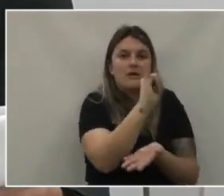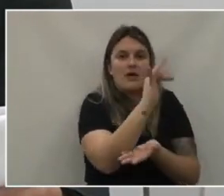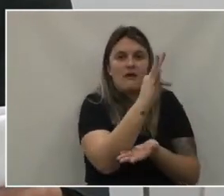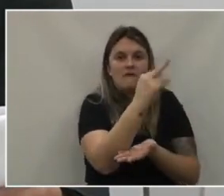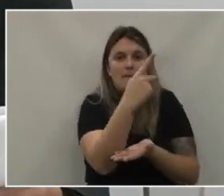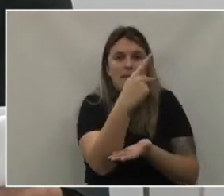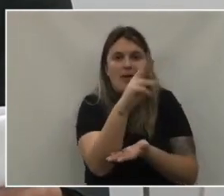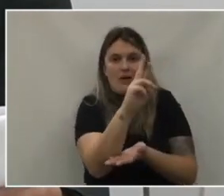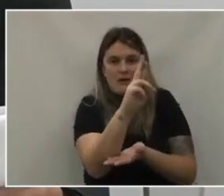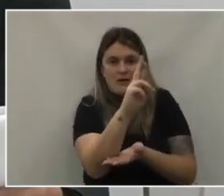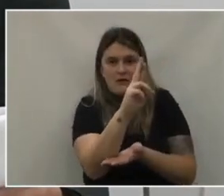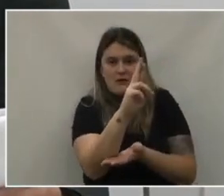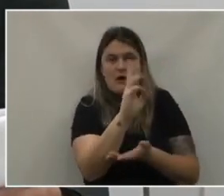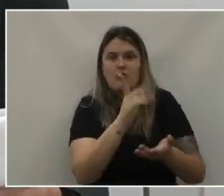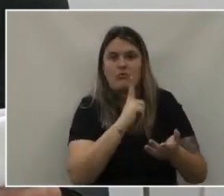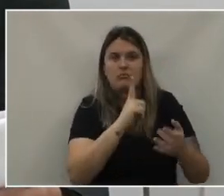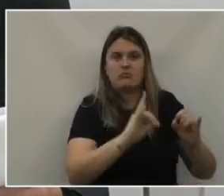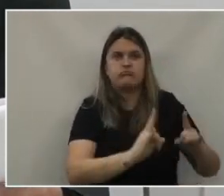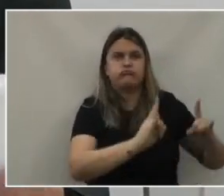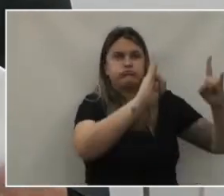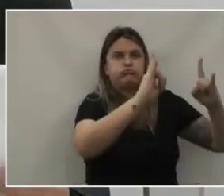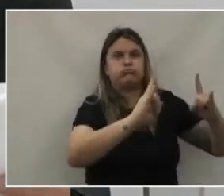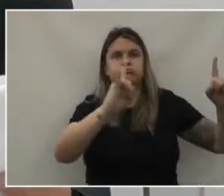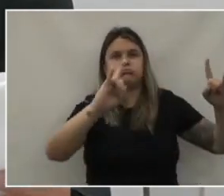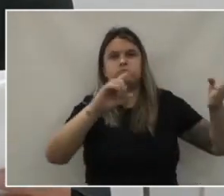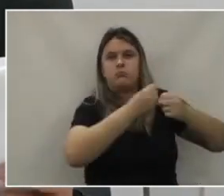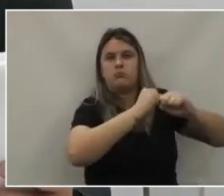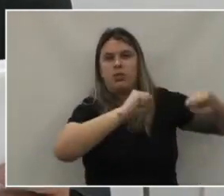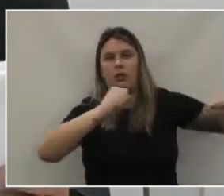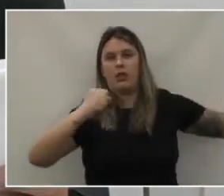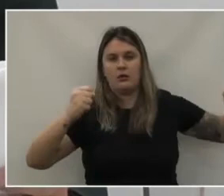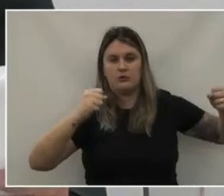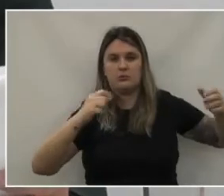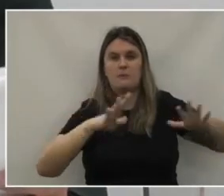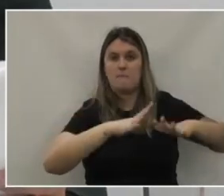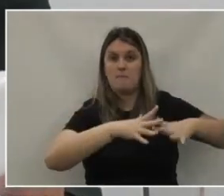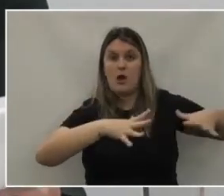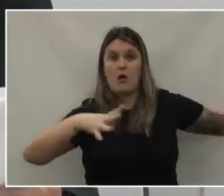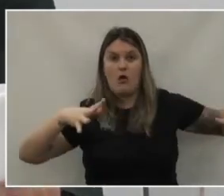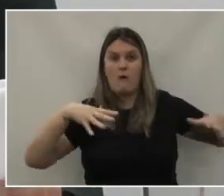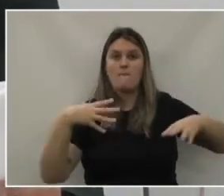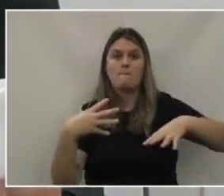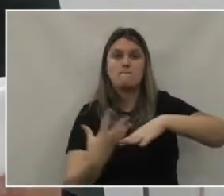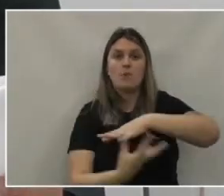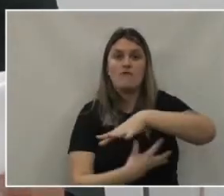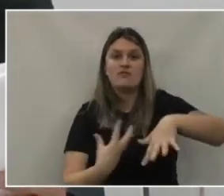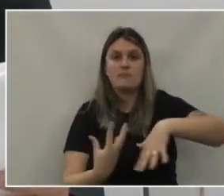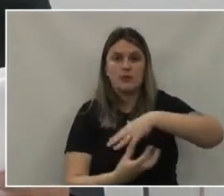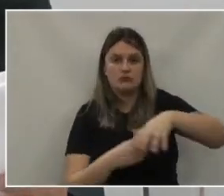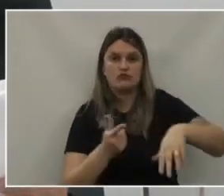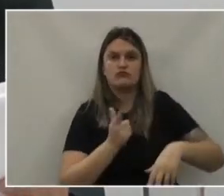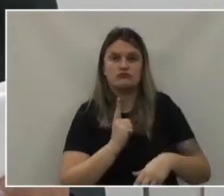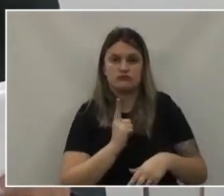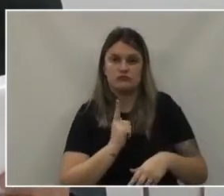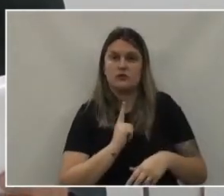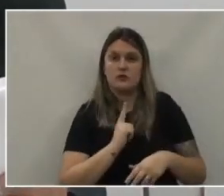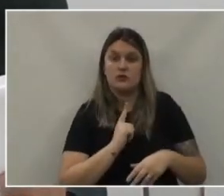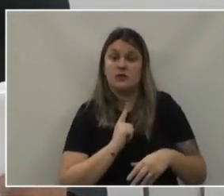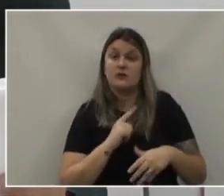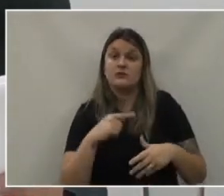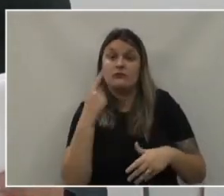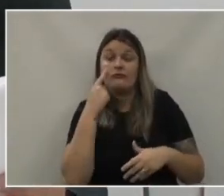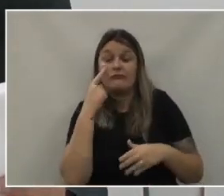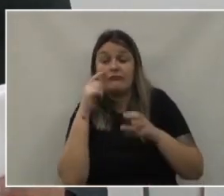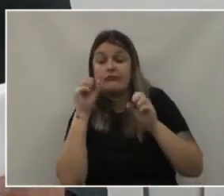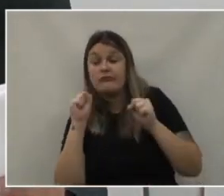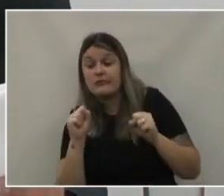Hoje o Instituto Federal agora vai abrigar mais uma ala na questão do setor de agronomia, e realmente tem que ser visto